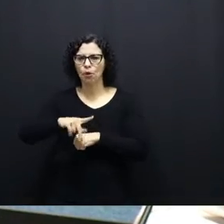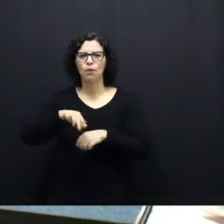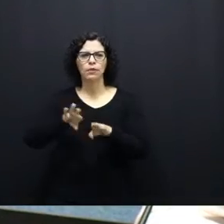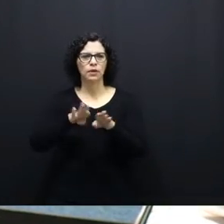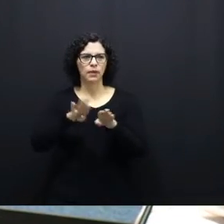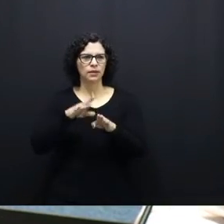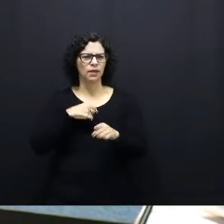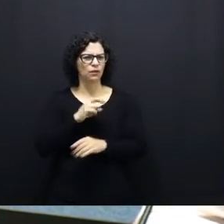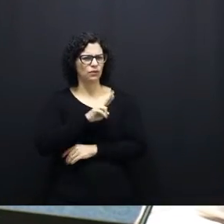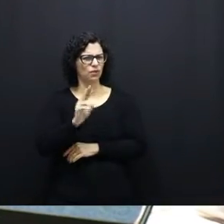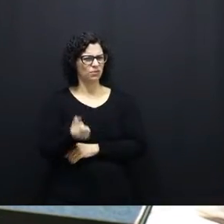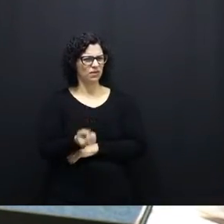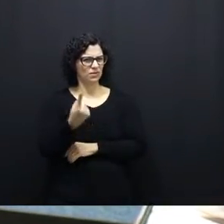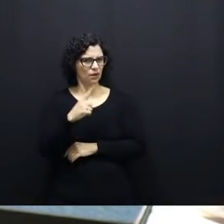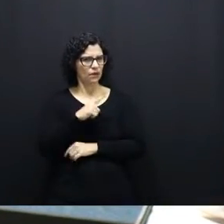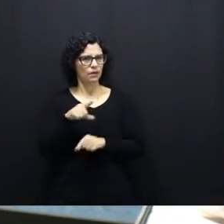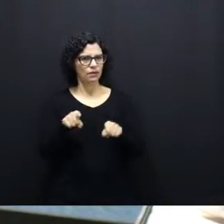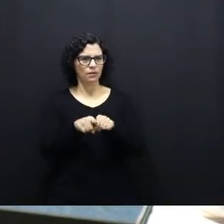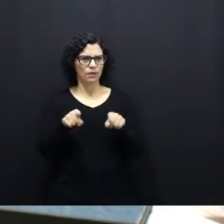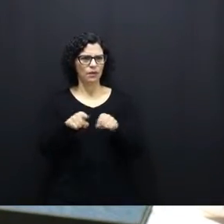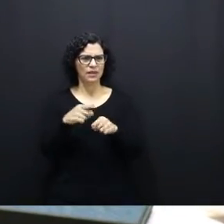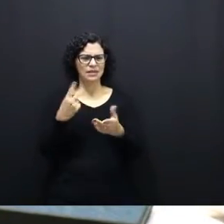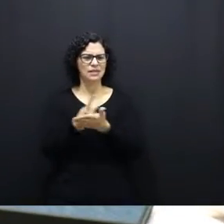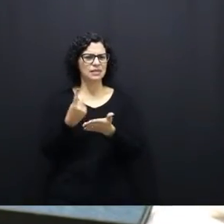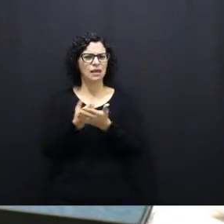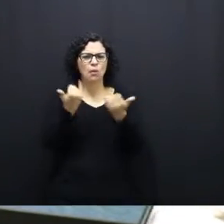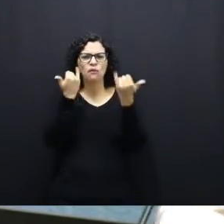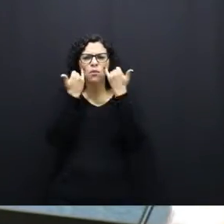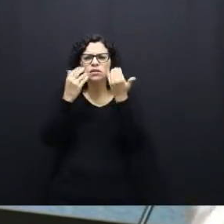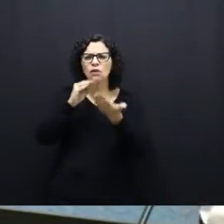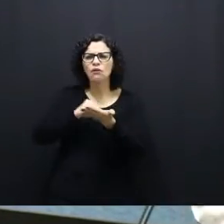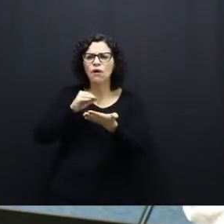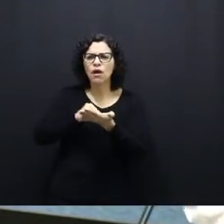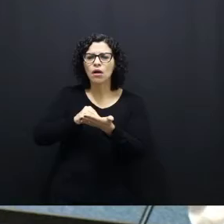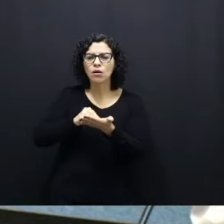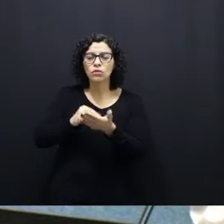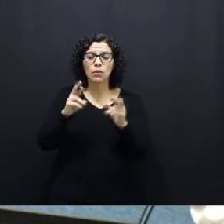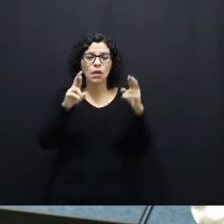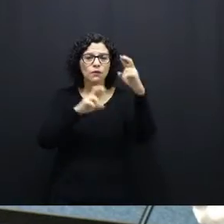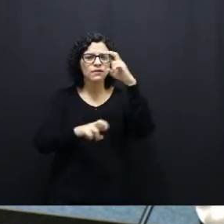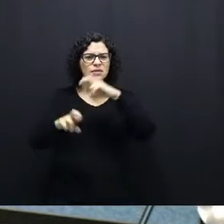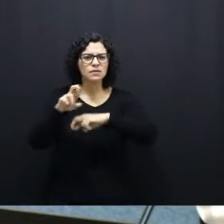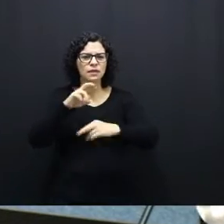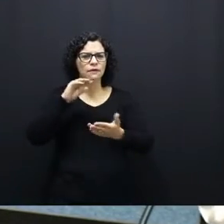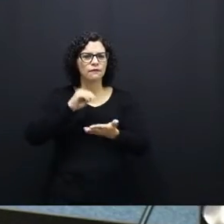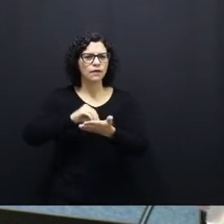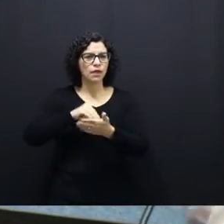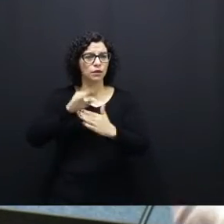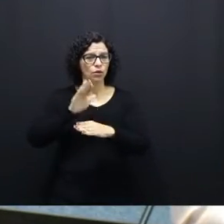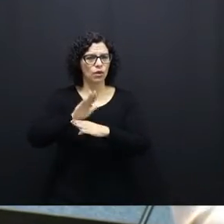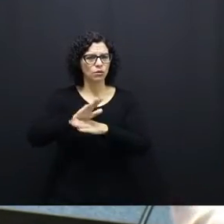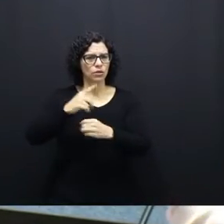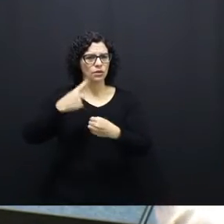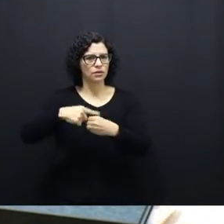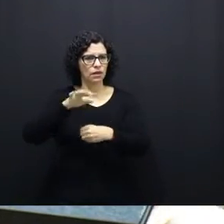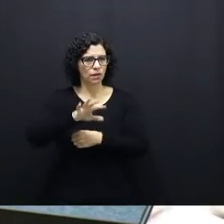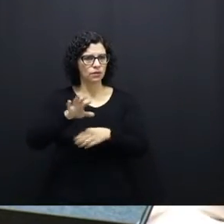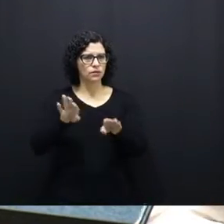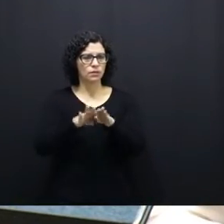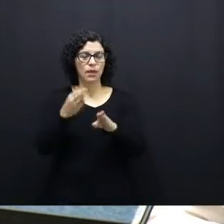parece cada nome estranho e todo vagas informações e o único jeito de fiscalizar realmente eu quero ajudar minha se o